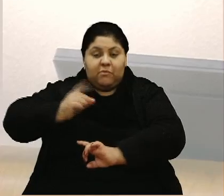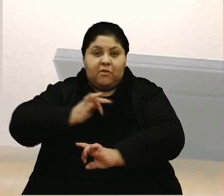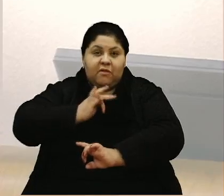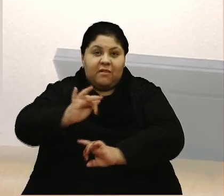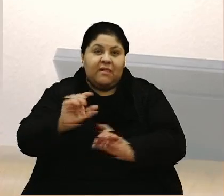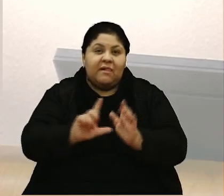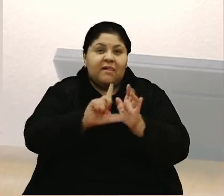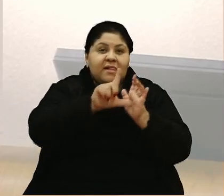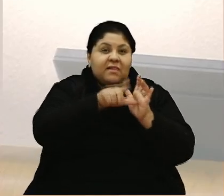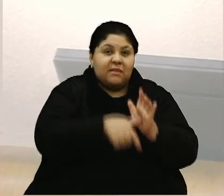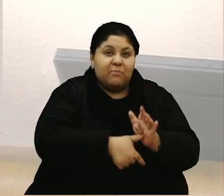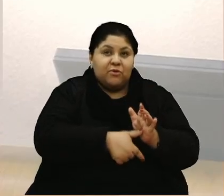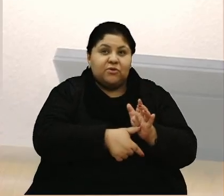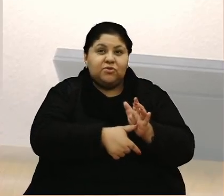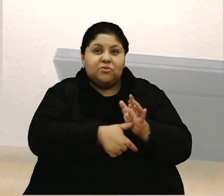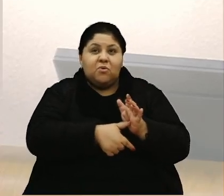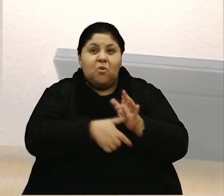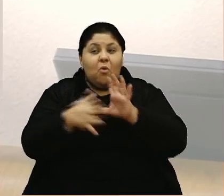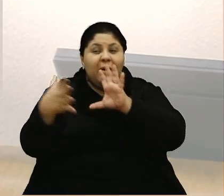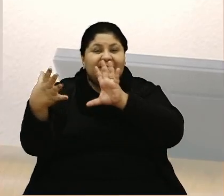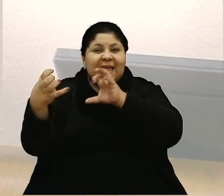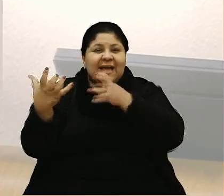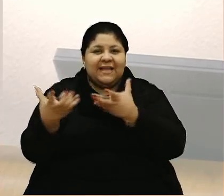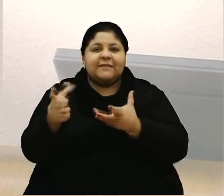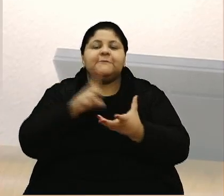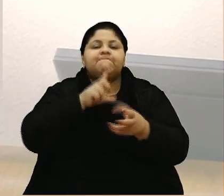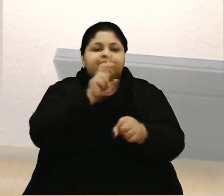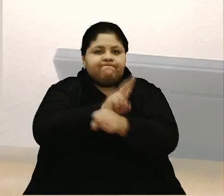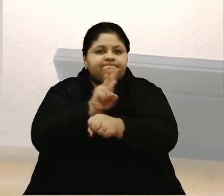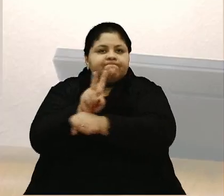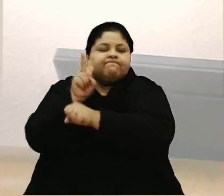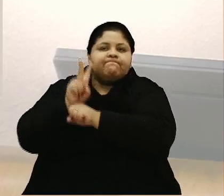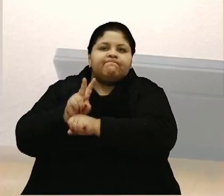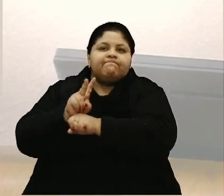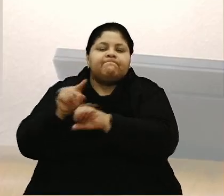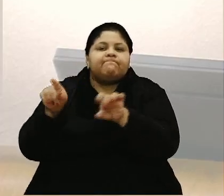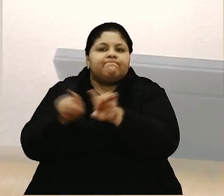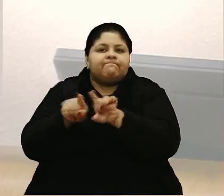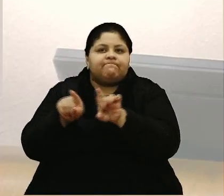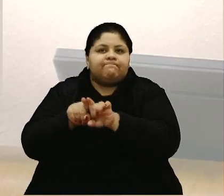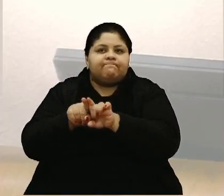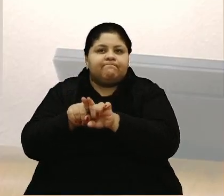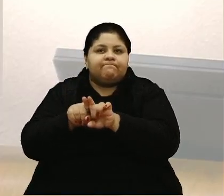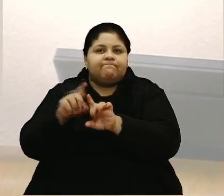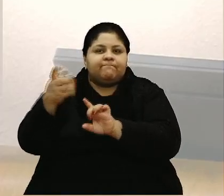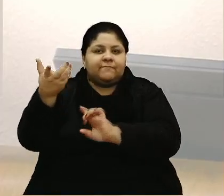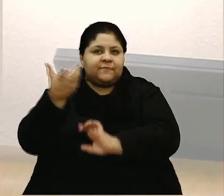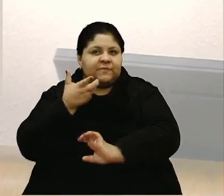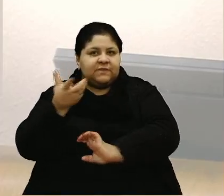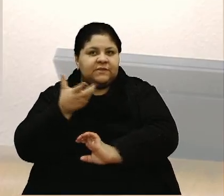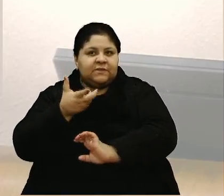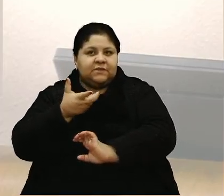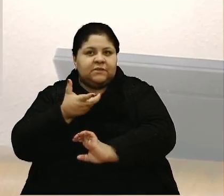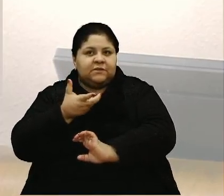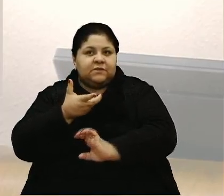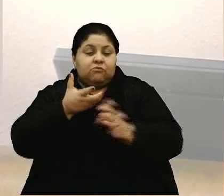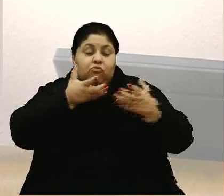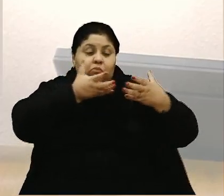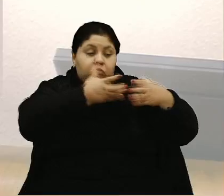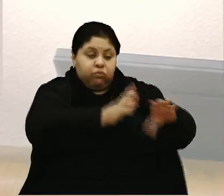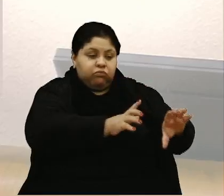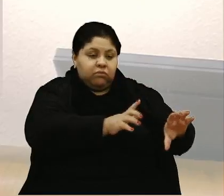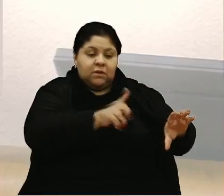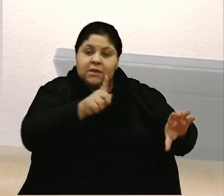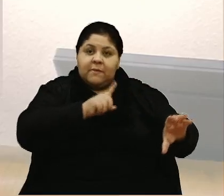há o contra-ataque. Então nós temos que cuidar muito, quando a gente também não quer ser contra-atacado, também